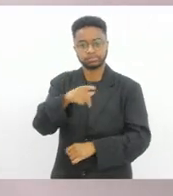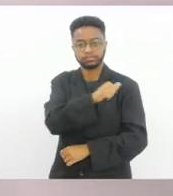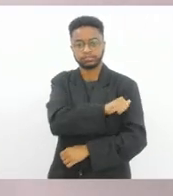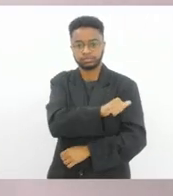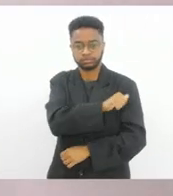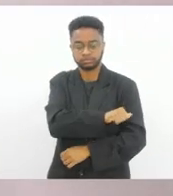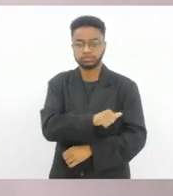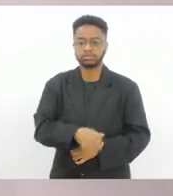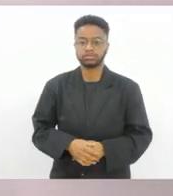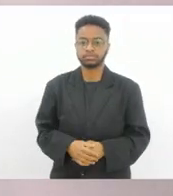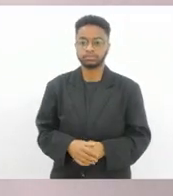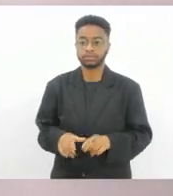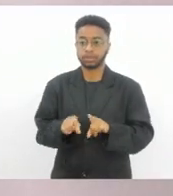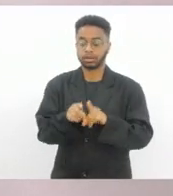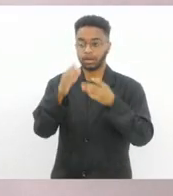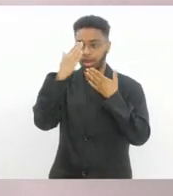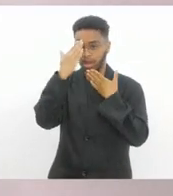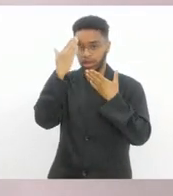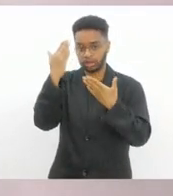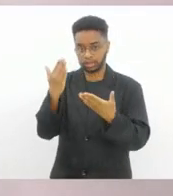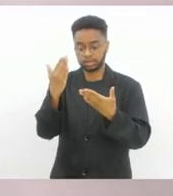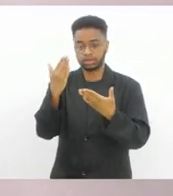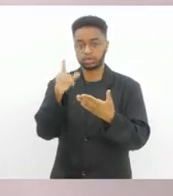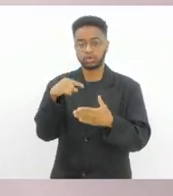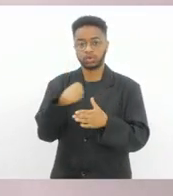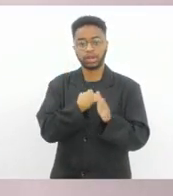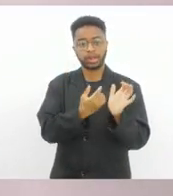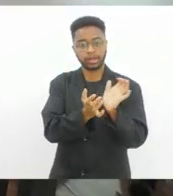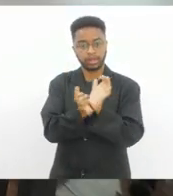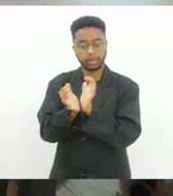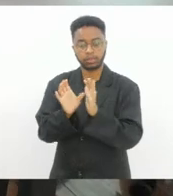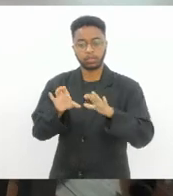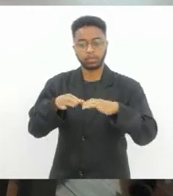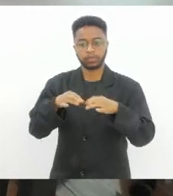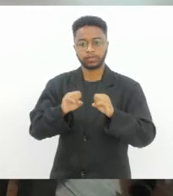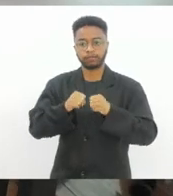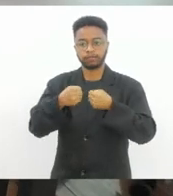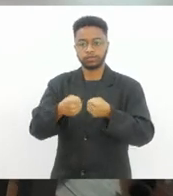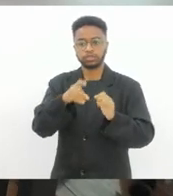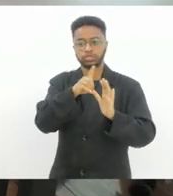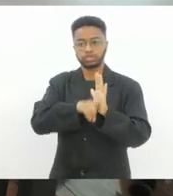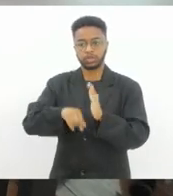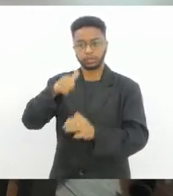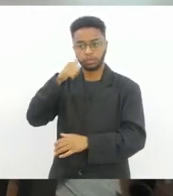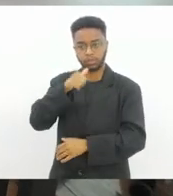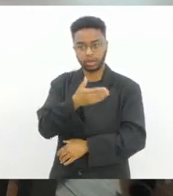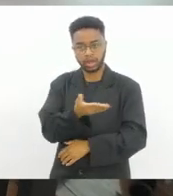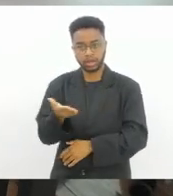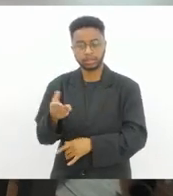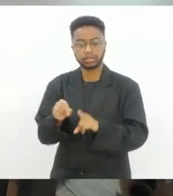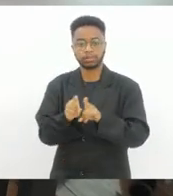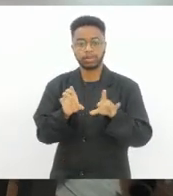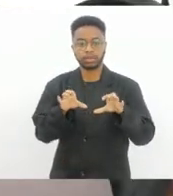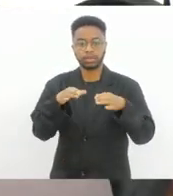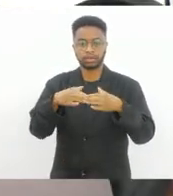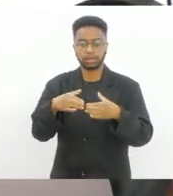Rio de Janeiro. Agradeço a nossa equipe da Comissão de Defesa dos Direitos da Mulher, a equipe